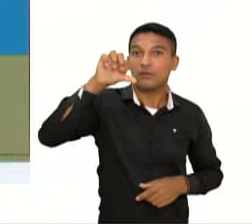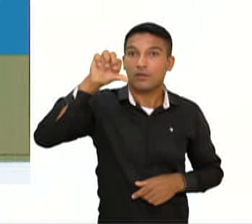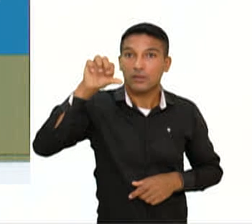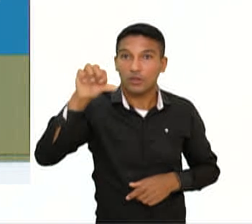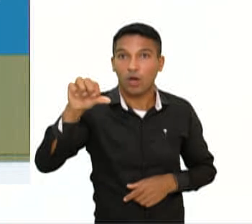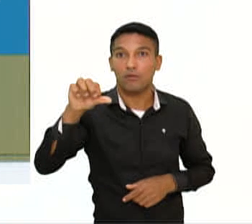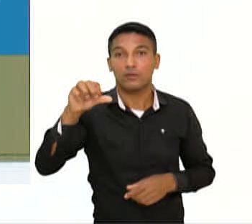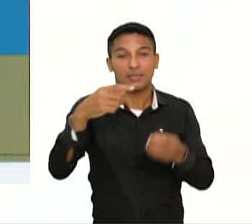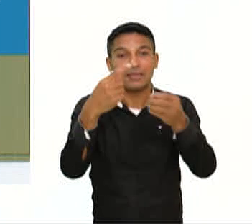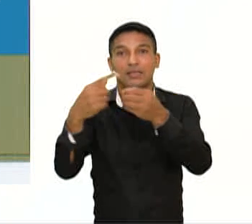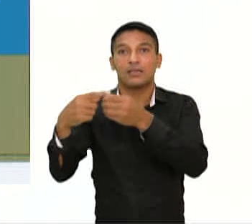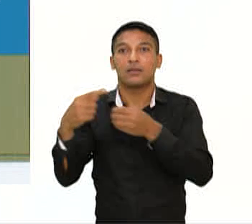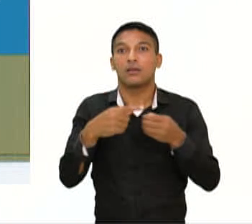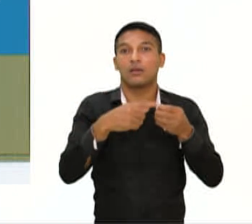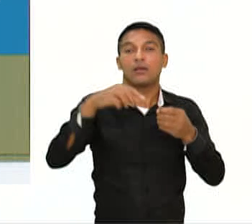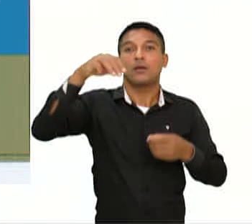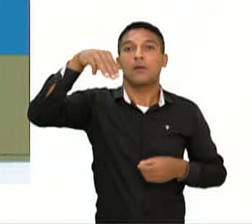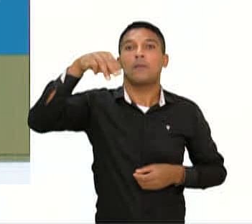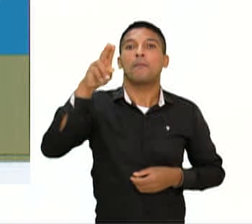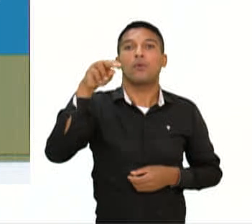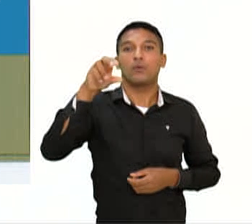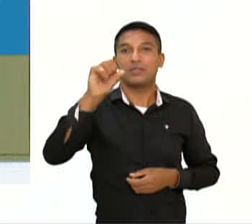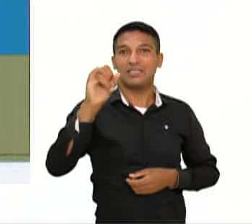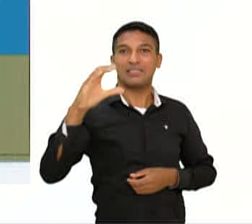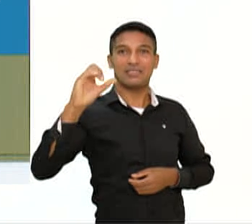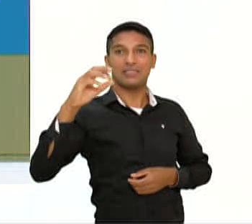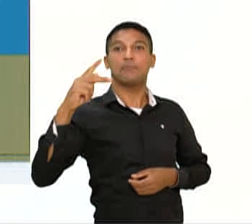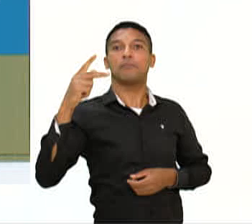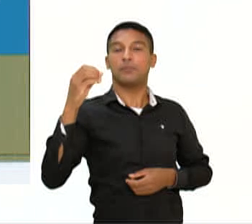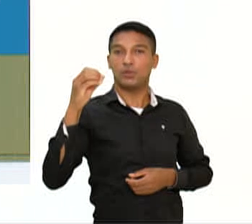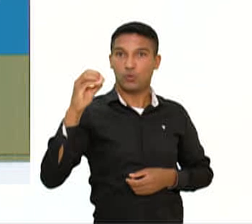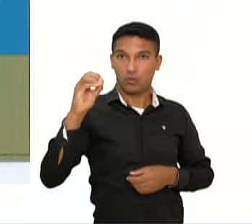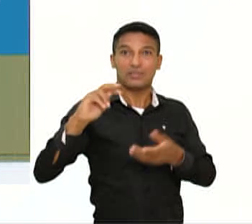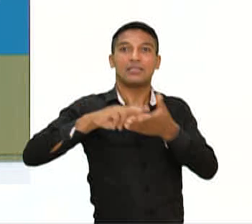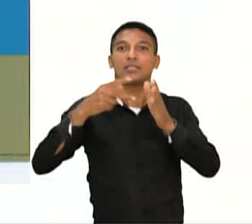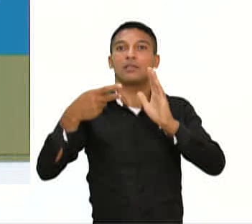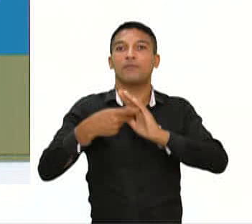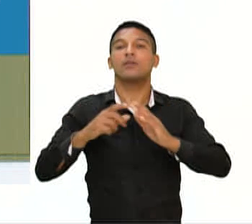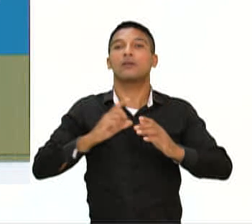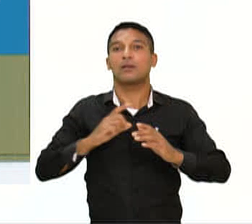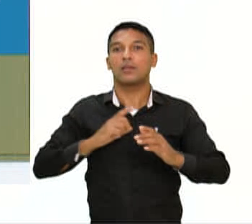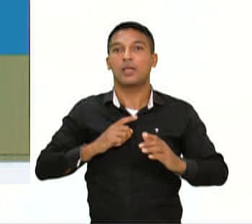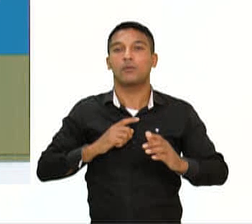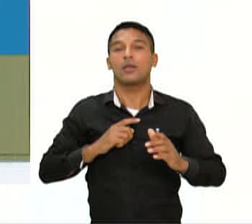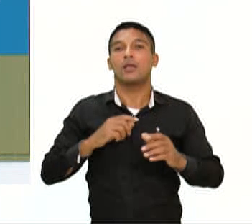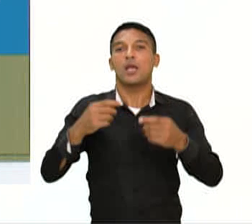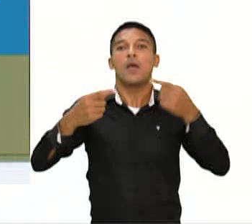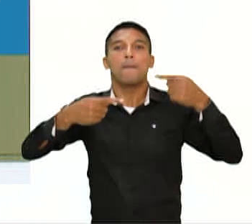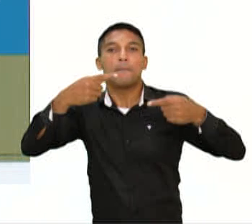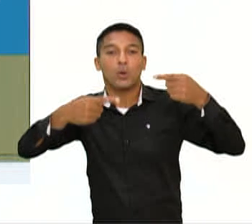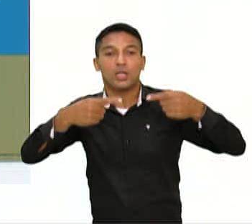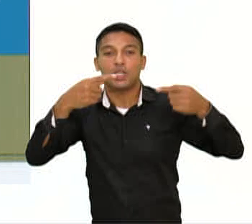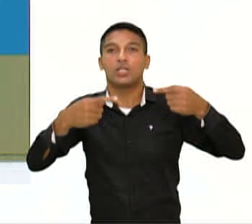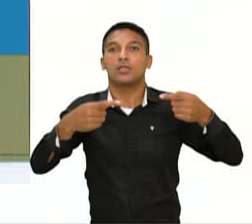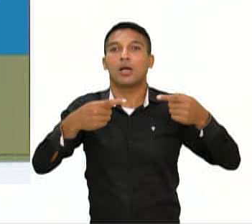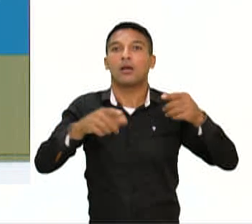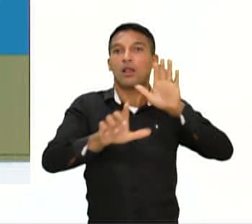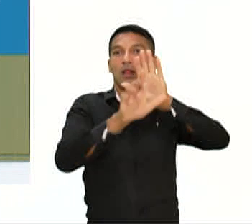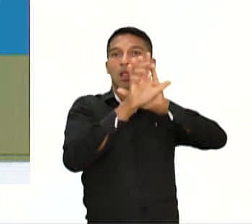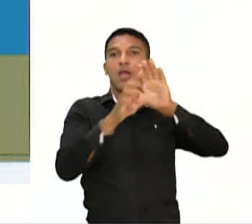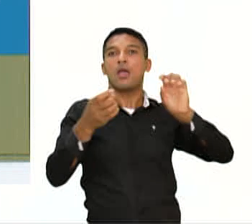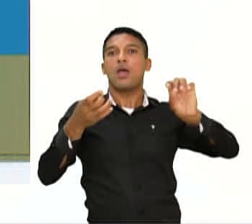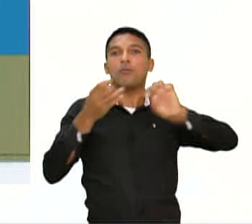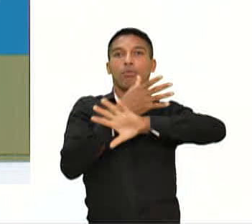com essa denominação de município porque tem uma organização política concretizada, só muitas vezes com um